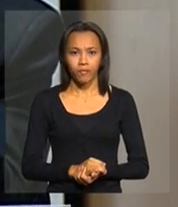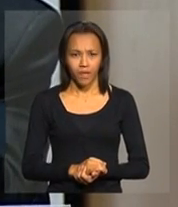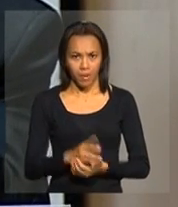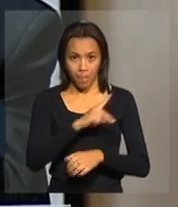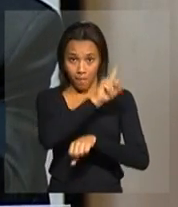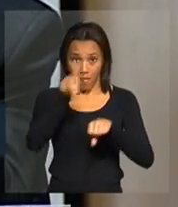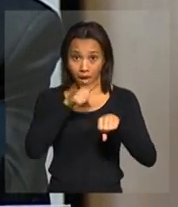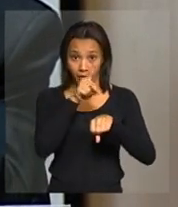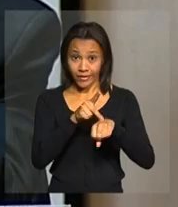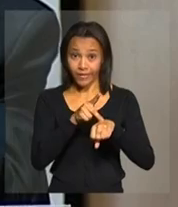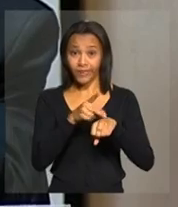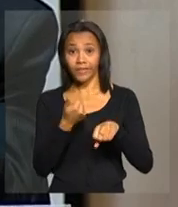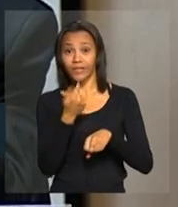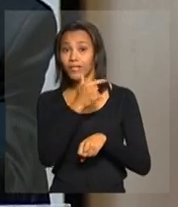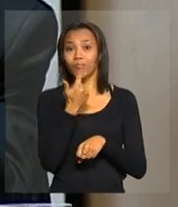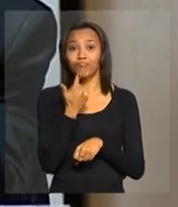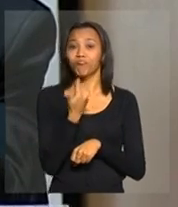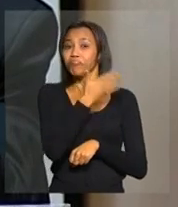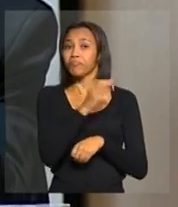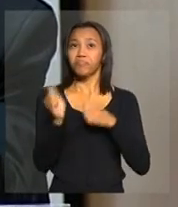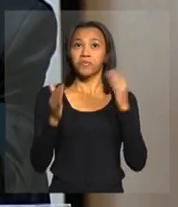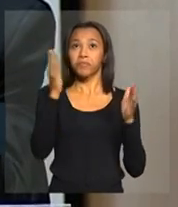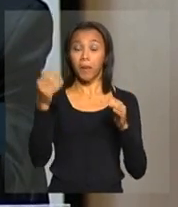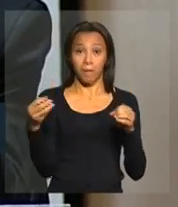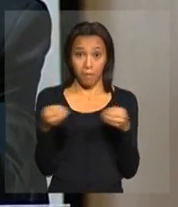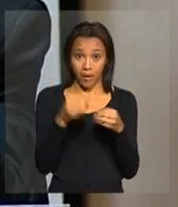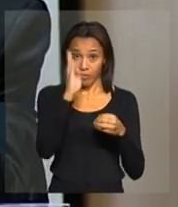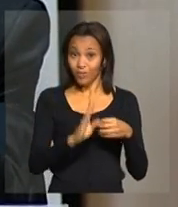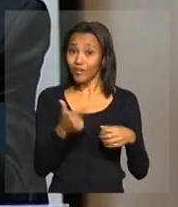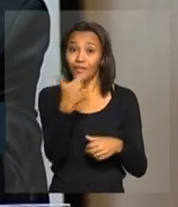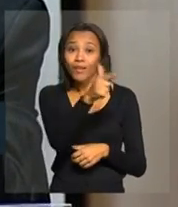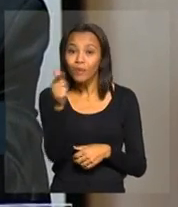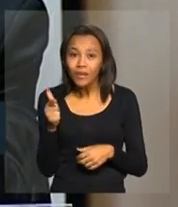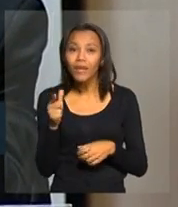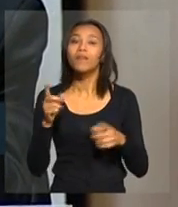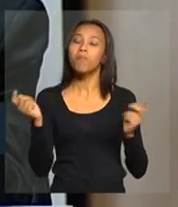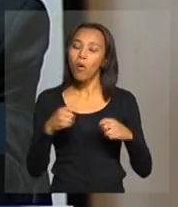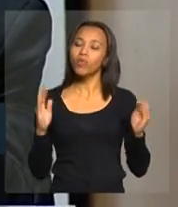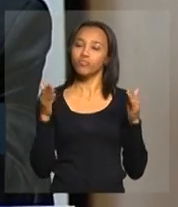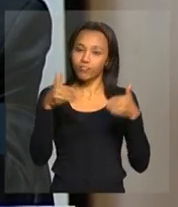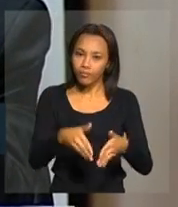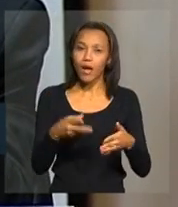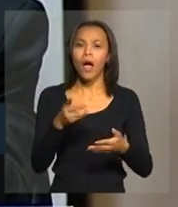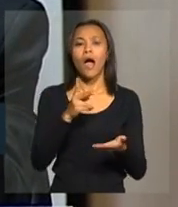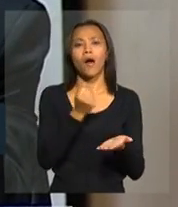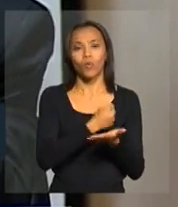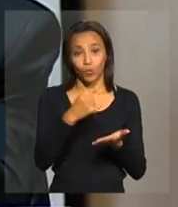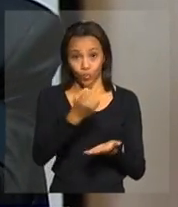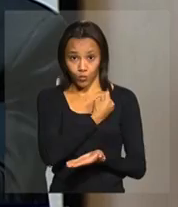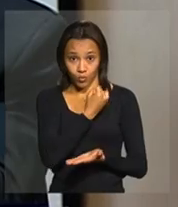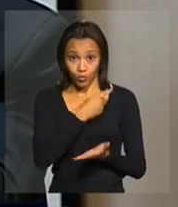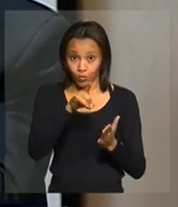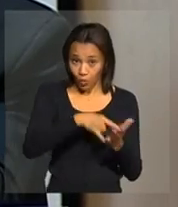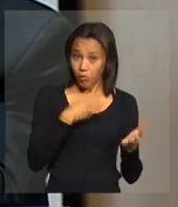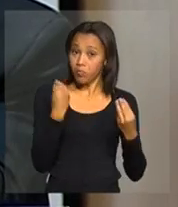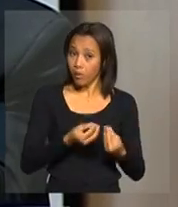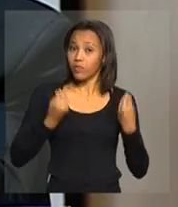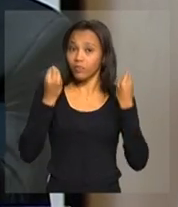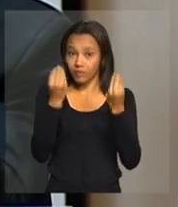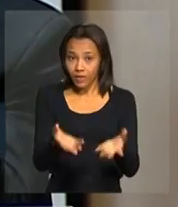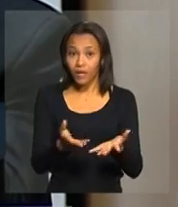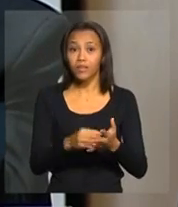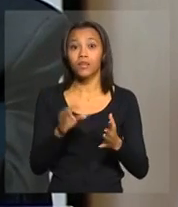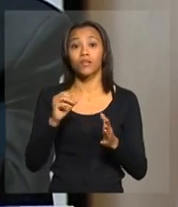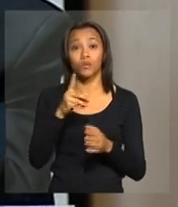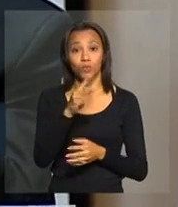nos países vizinhos que não têm transplante desenvolvido, a portaria tem o objetivo também de oferecer essa tutoria para os países da América Latina e os países